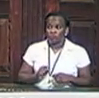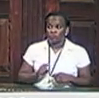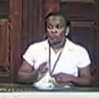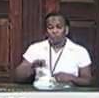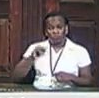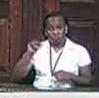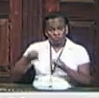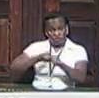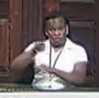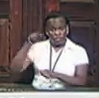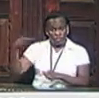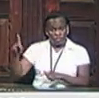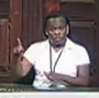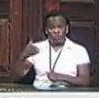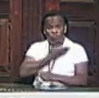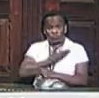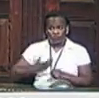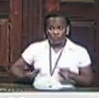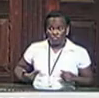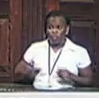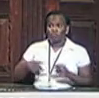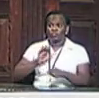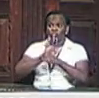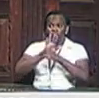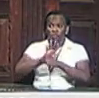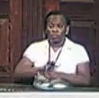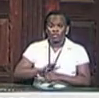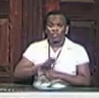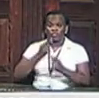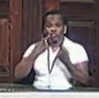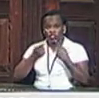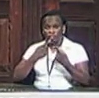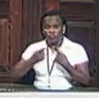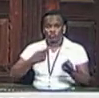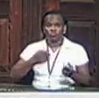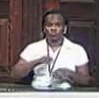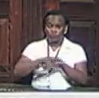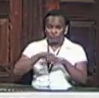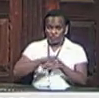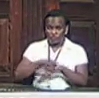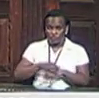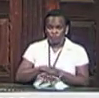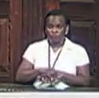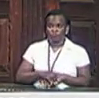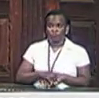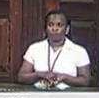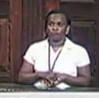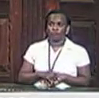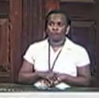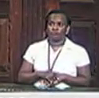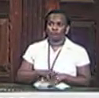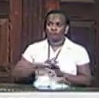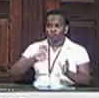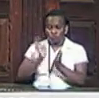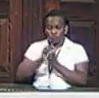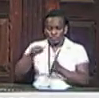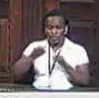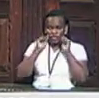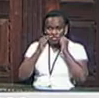do governo, uma capacidade de diálogo com este